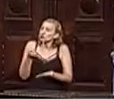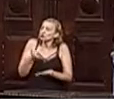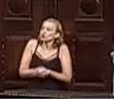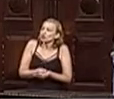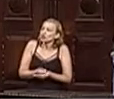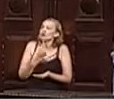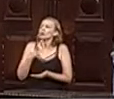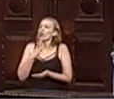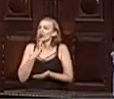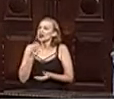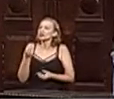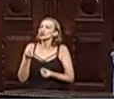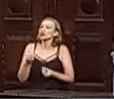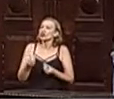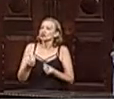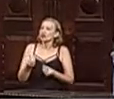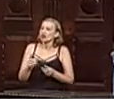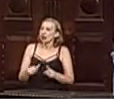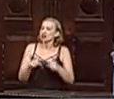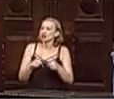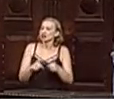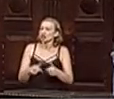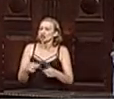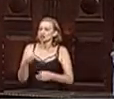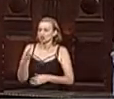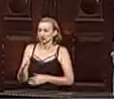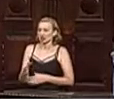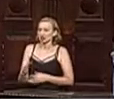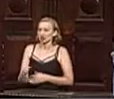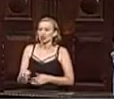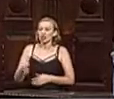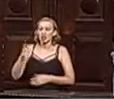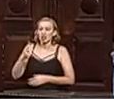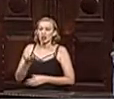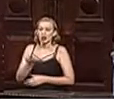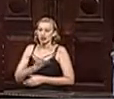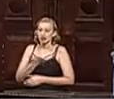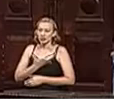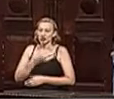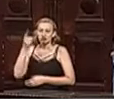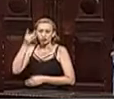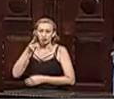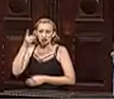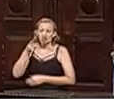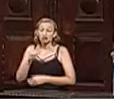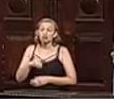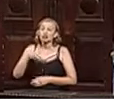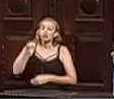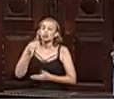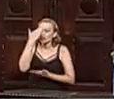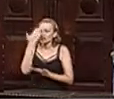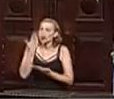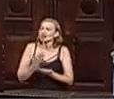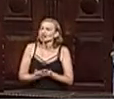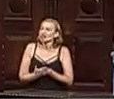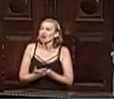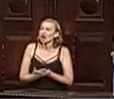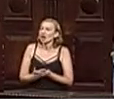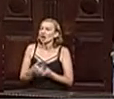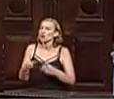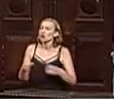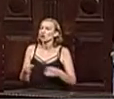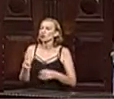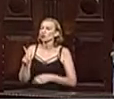e determinada a votação em separado. Senhoras e senhores deputados, quem é que pode acreditar que num clube que tem um nível